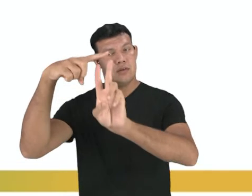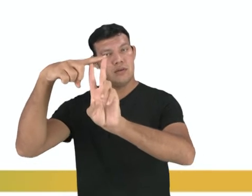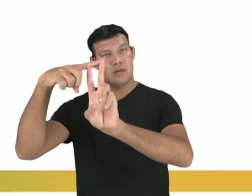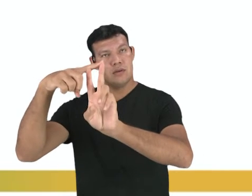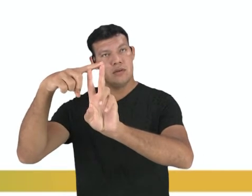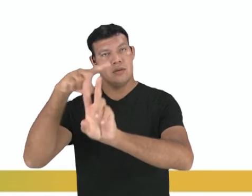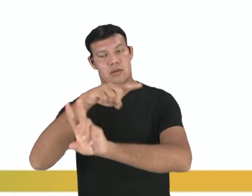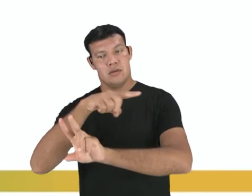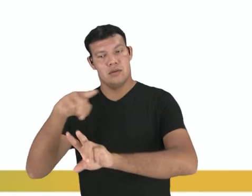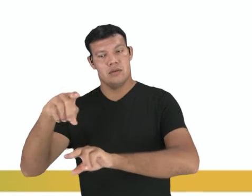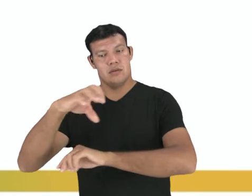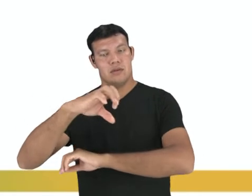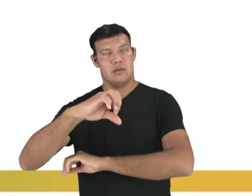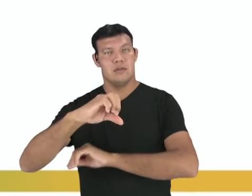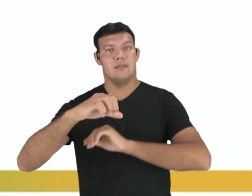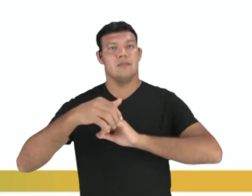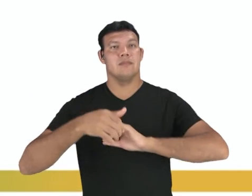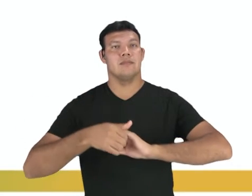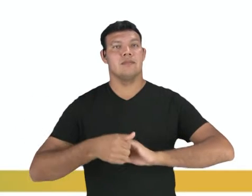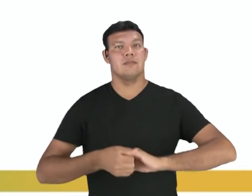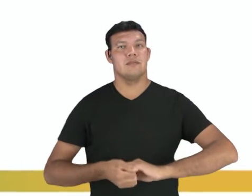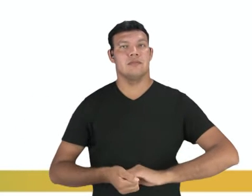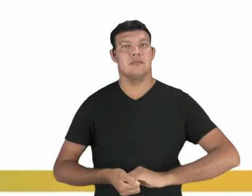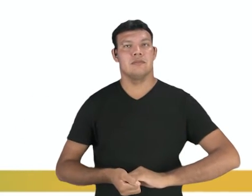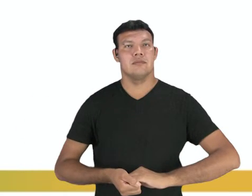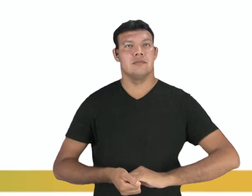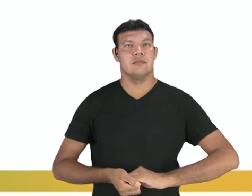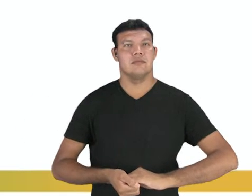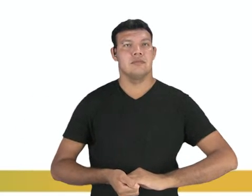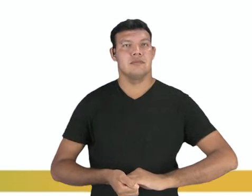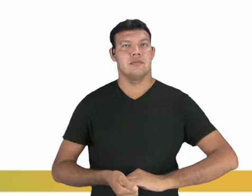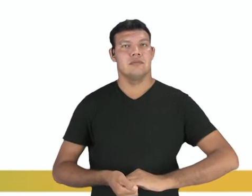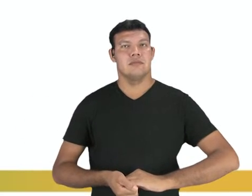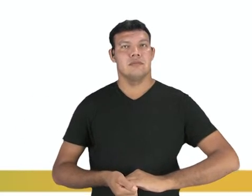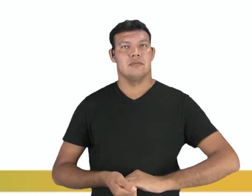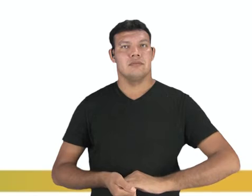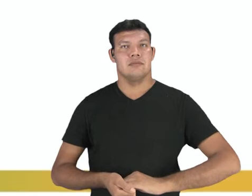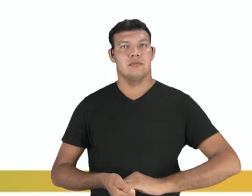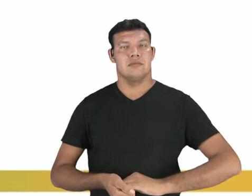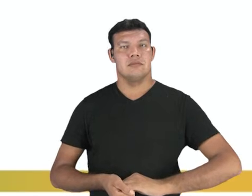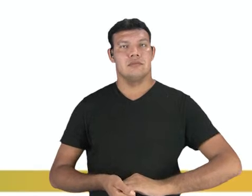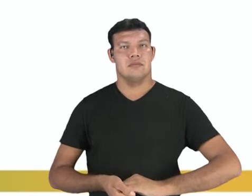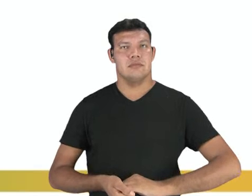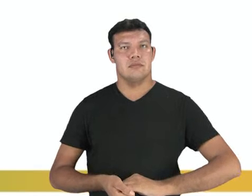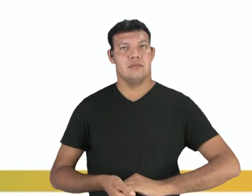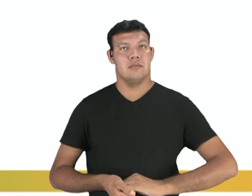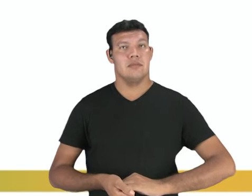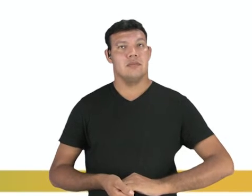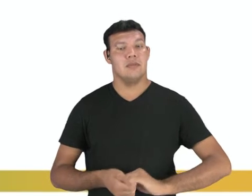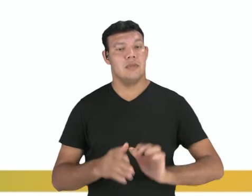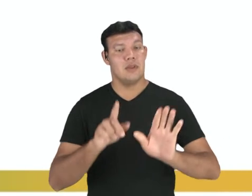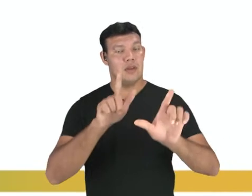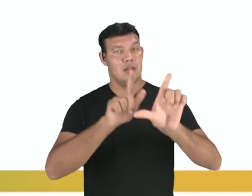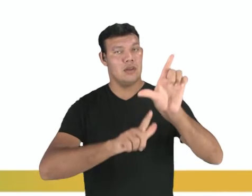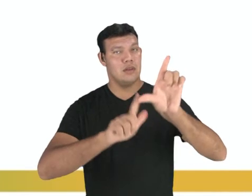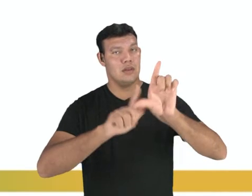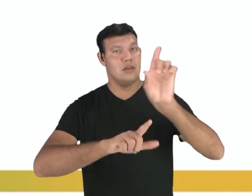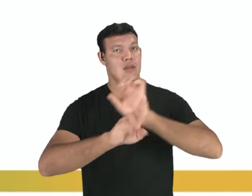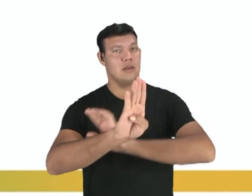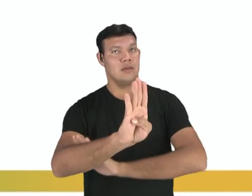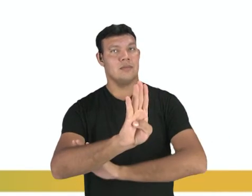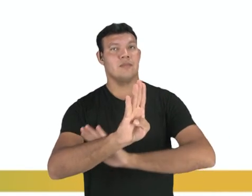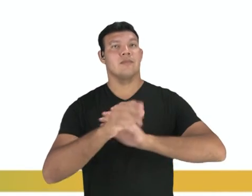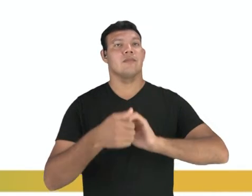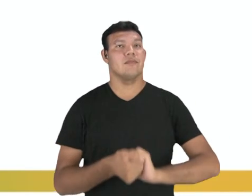Alpha aí é igual a 5 pin sobre nove já não B